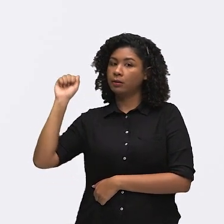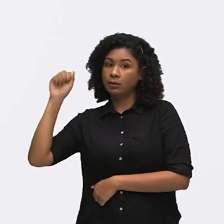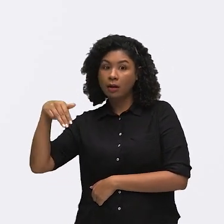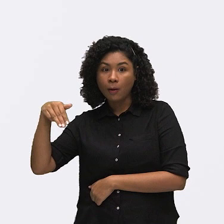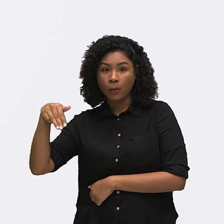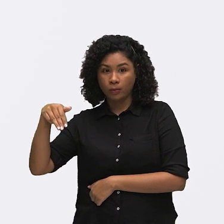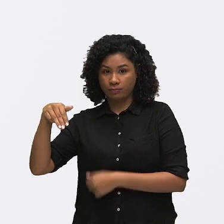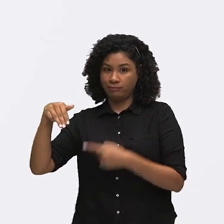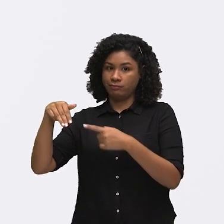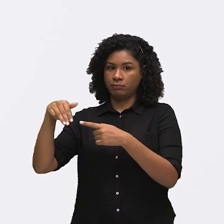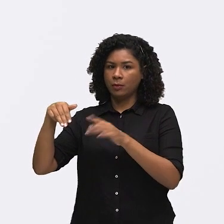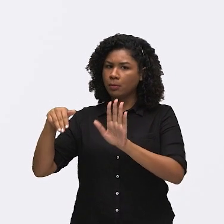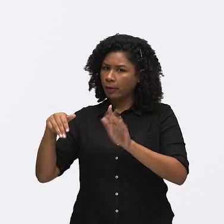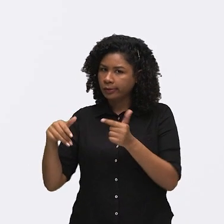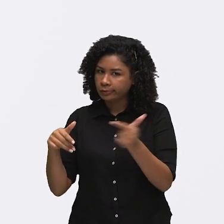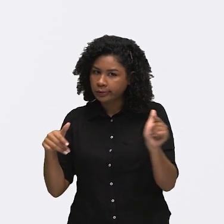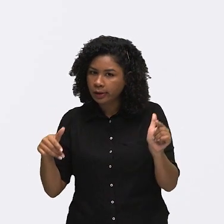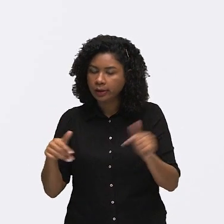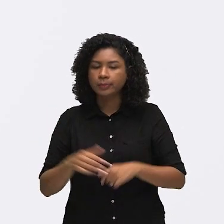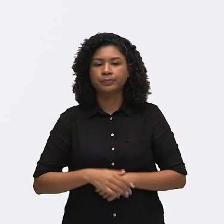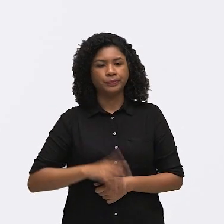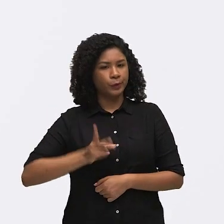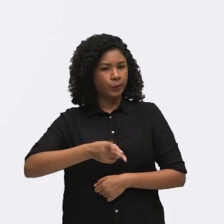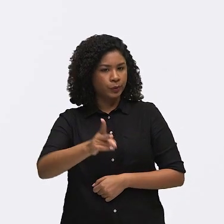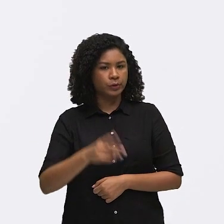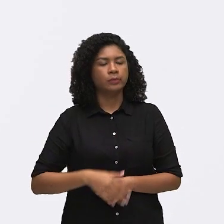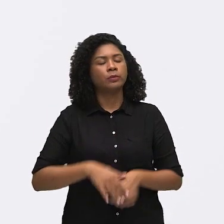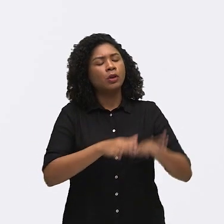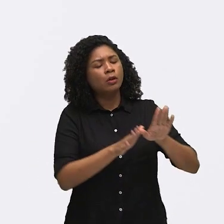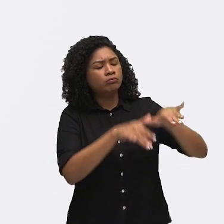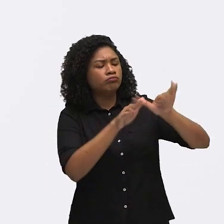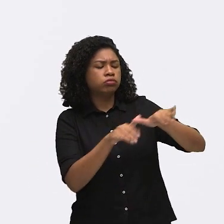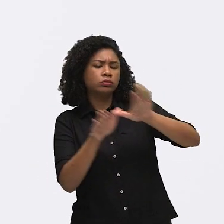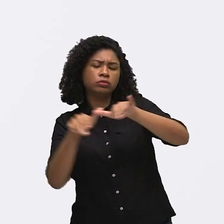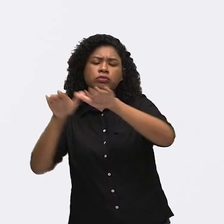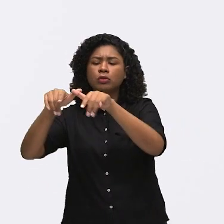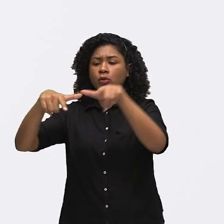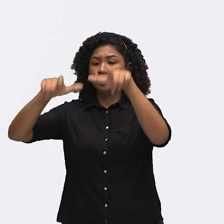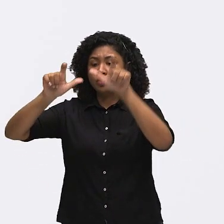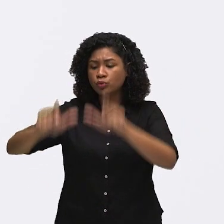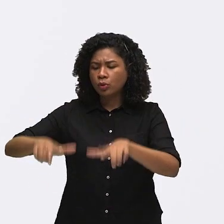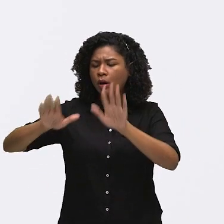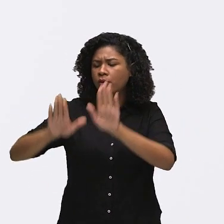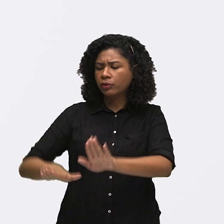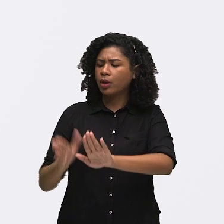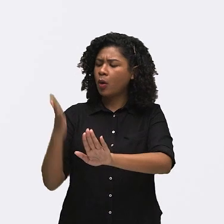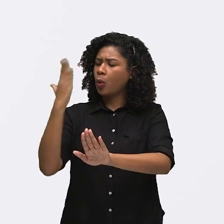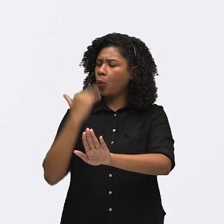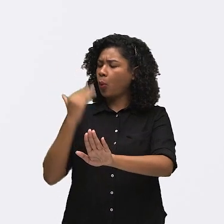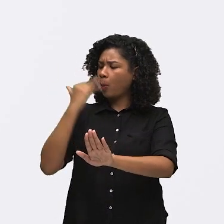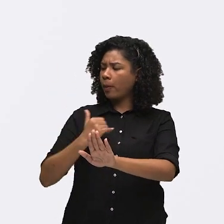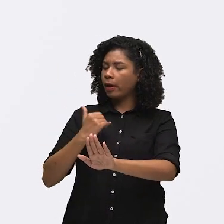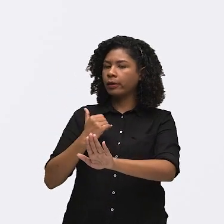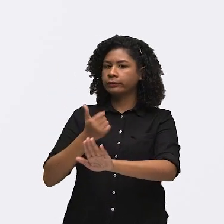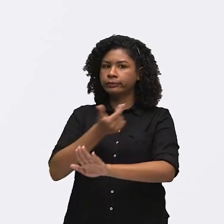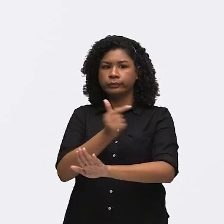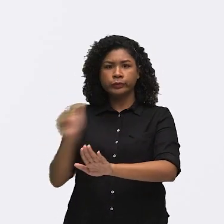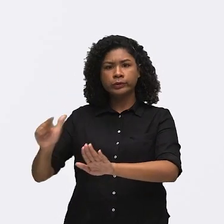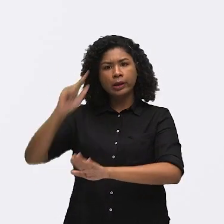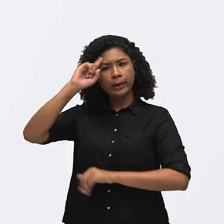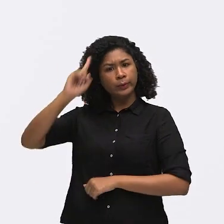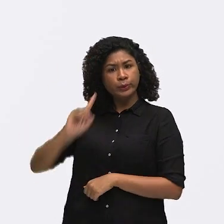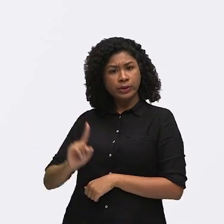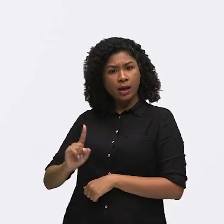não têm pouso nem porto, alimentam-se. Para ser passado, teria que ser alimentaram-se, tá